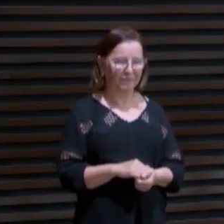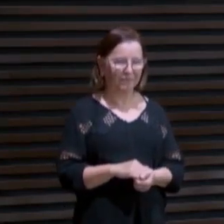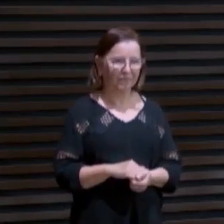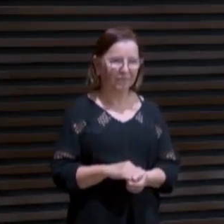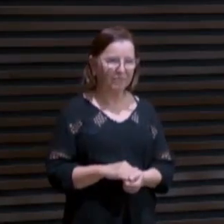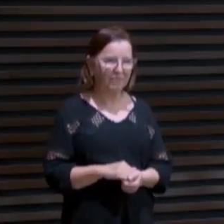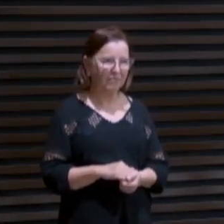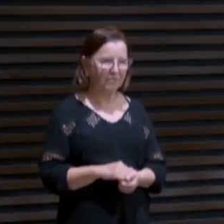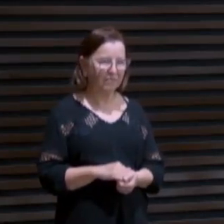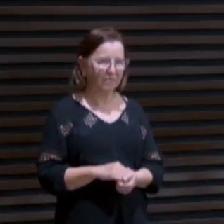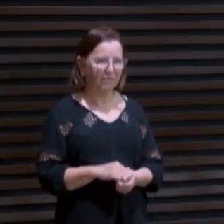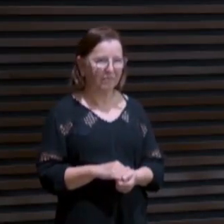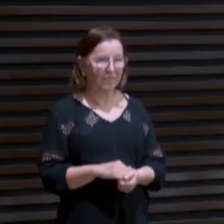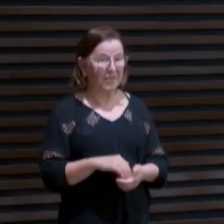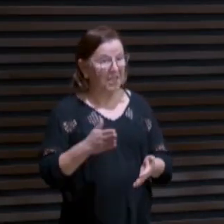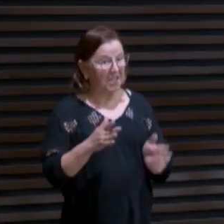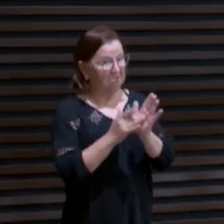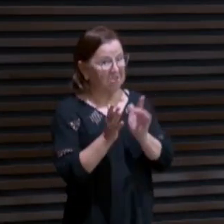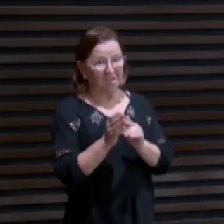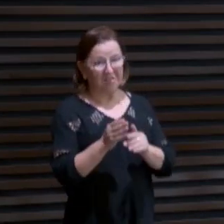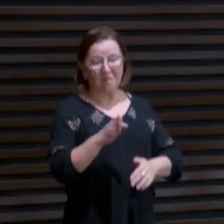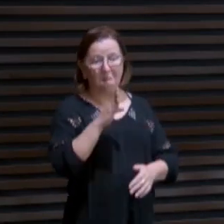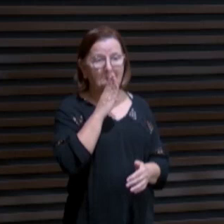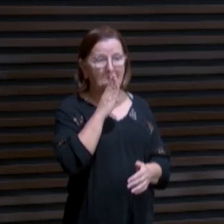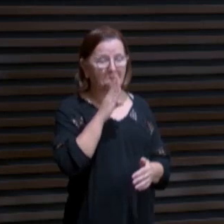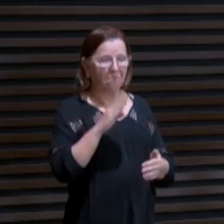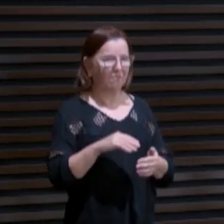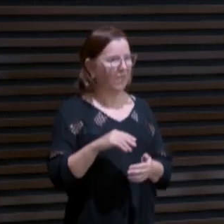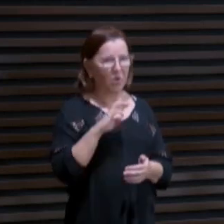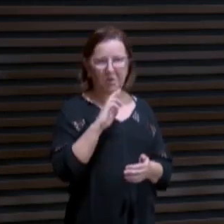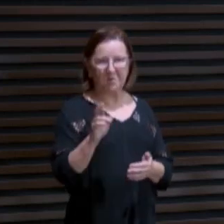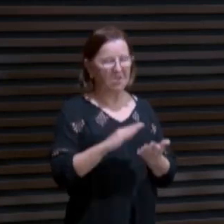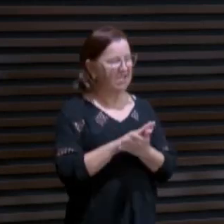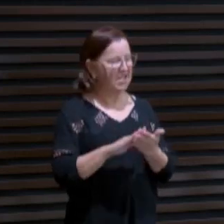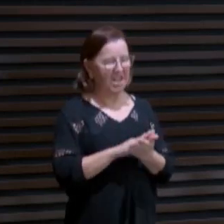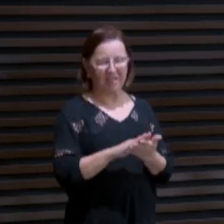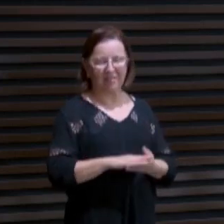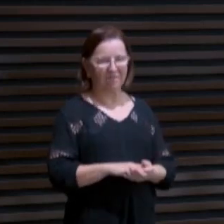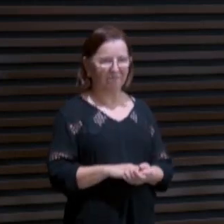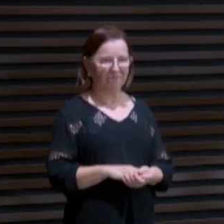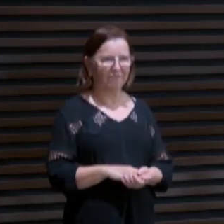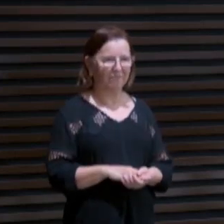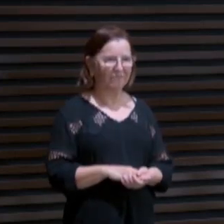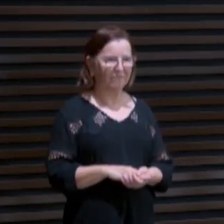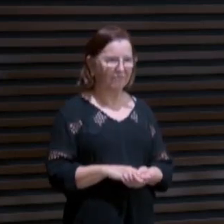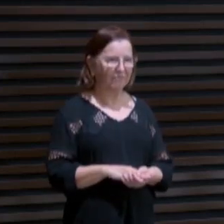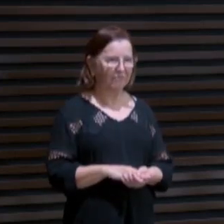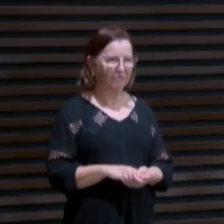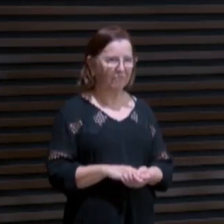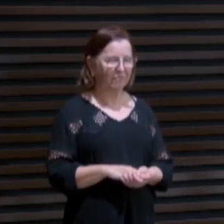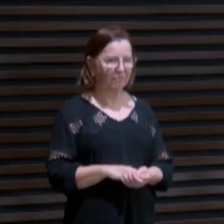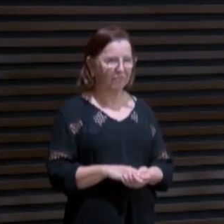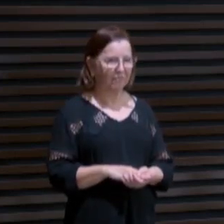Deus não vai responder mais. Ele já deu a luz. Ele não vai falar mais. Mas